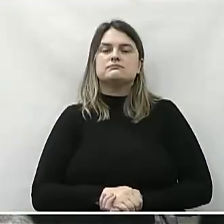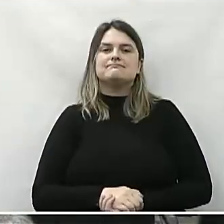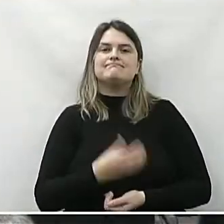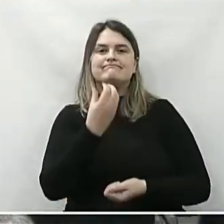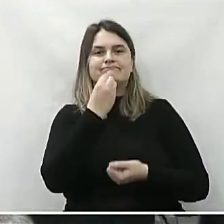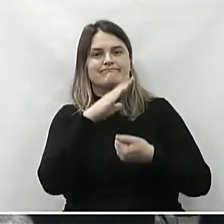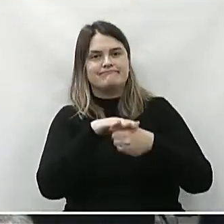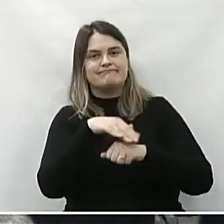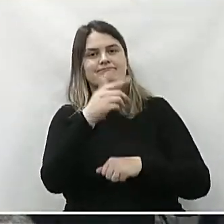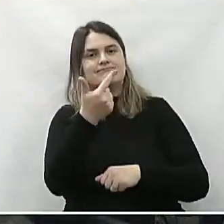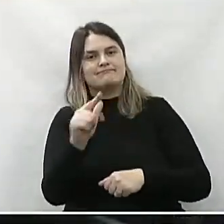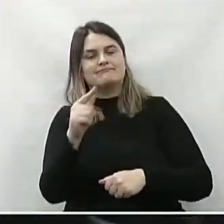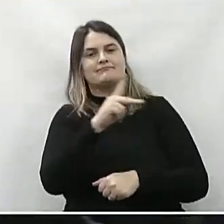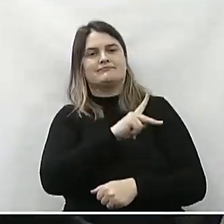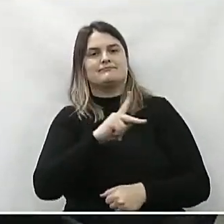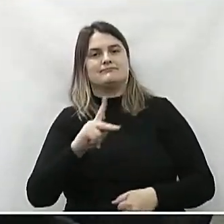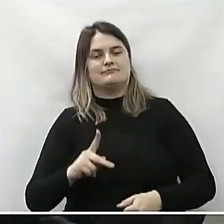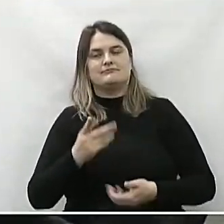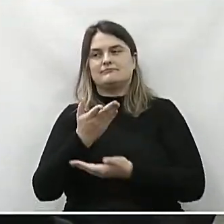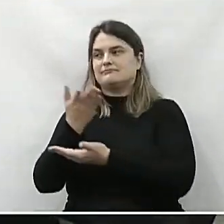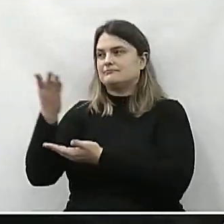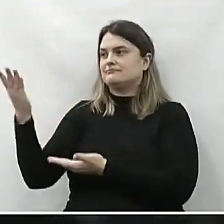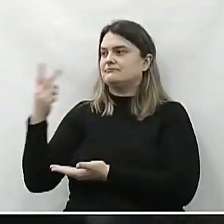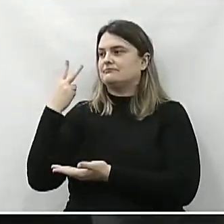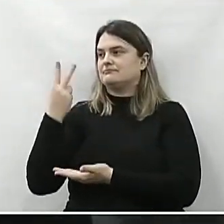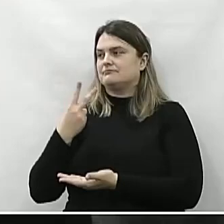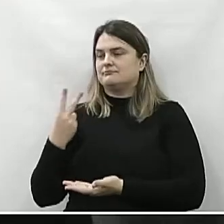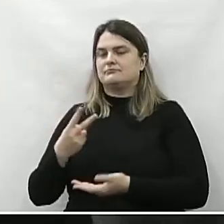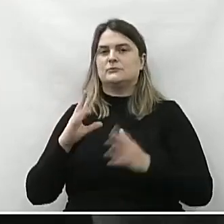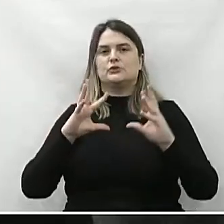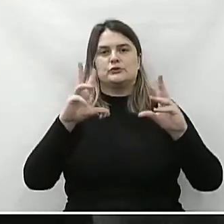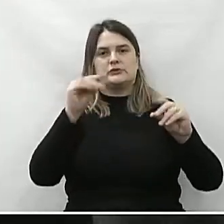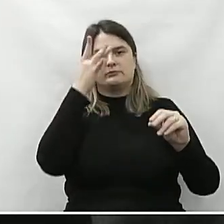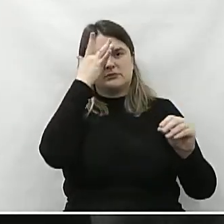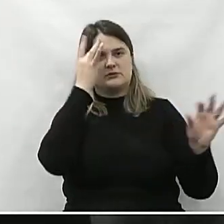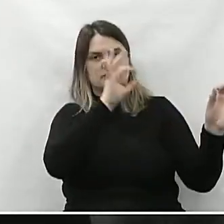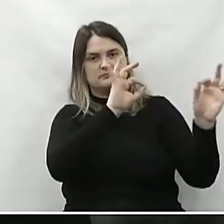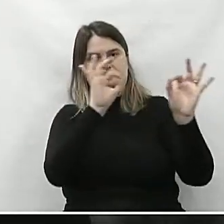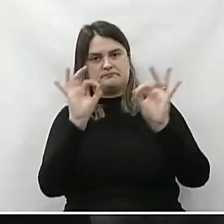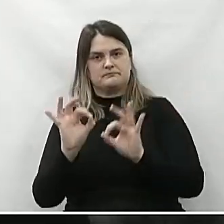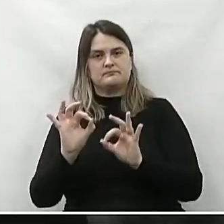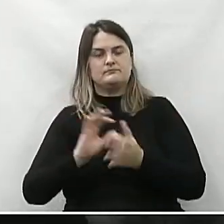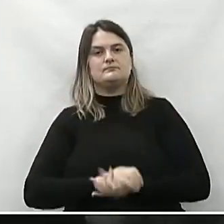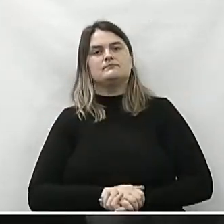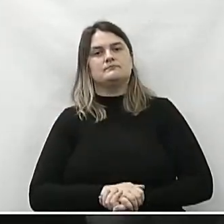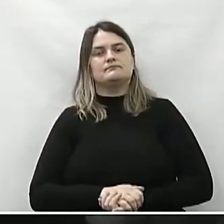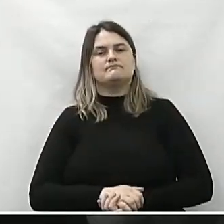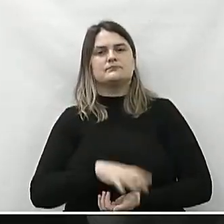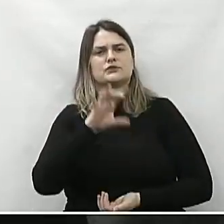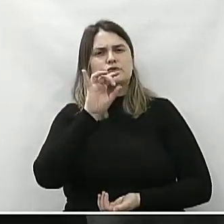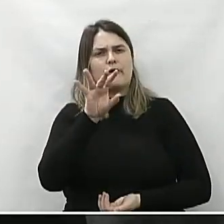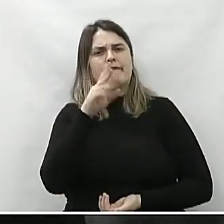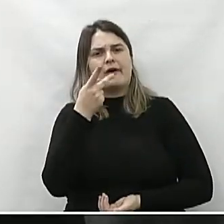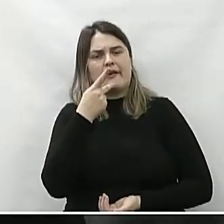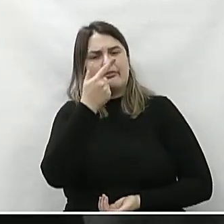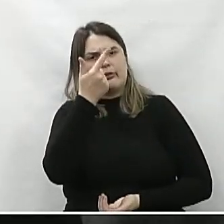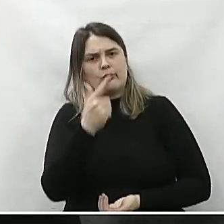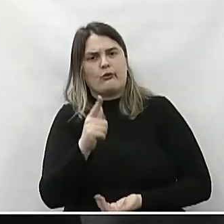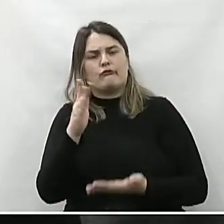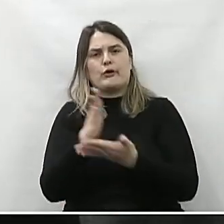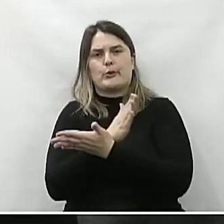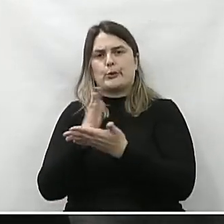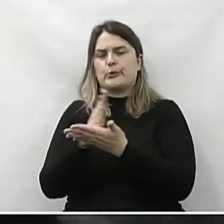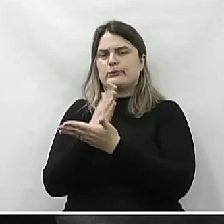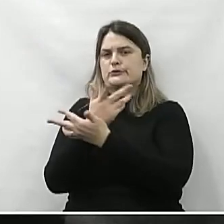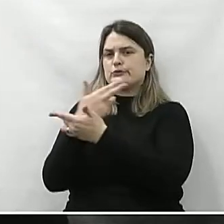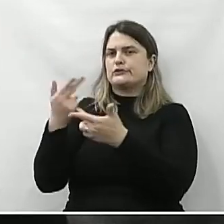Boa noite mais uma vez presidente de mais colegas vereadores todos que nos acompanham só reforçar realmente algumas palavras